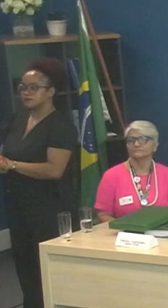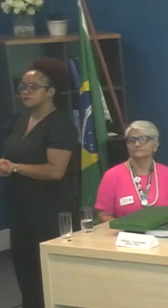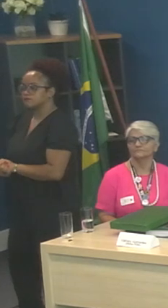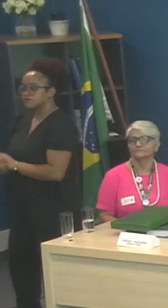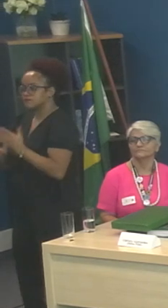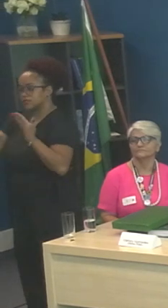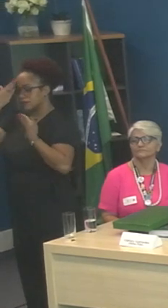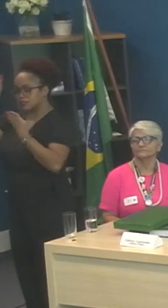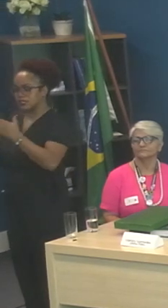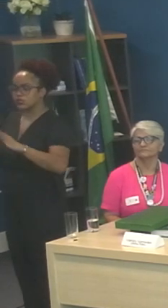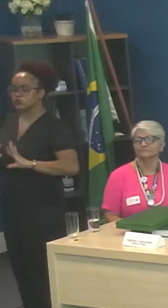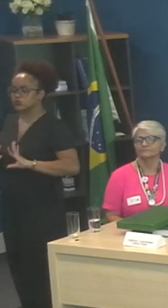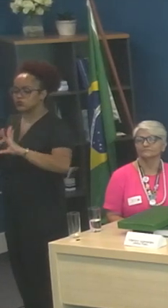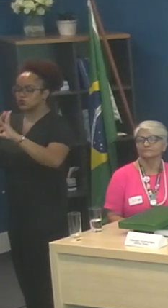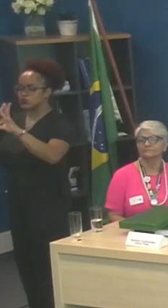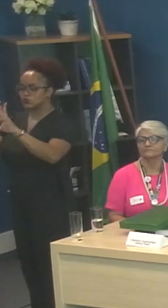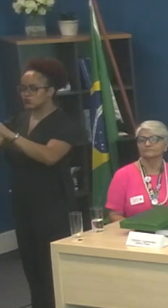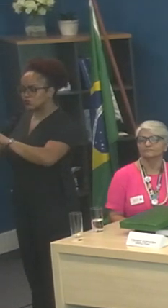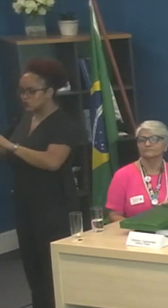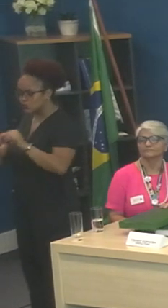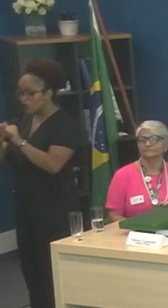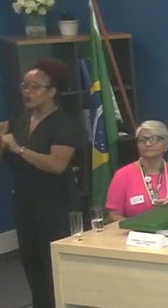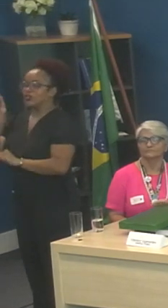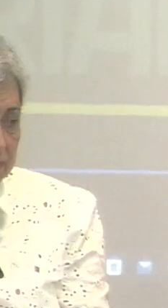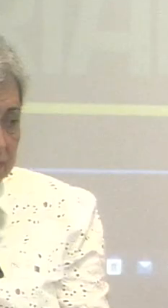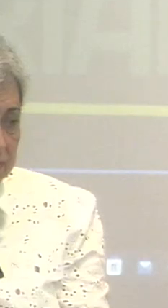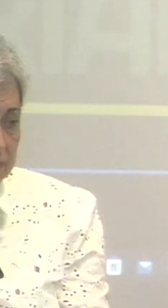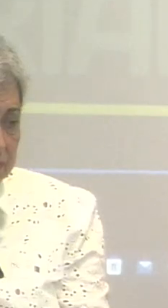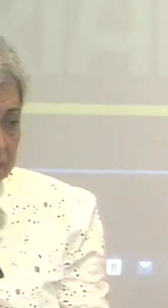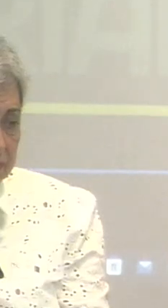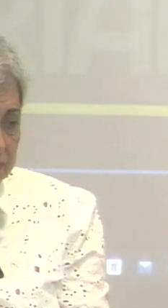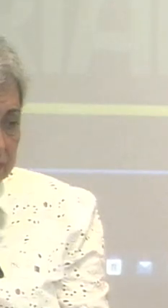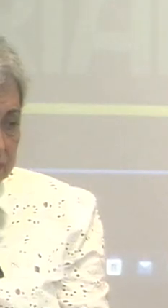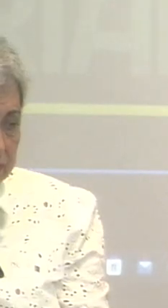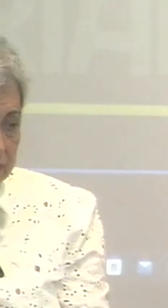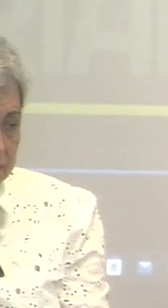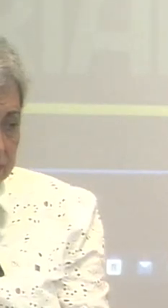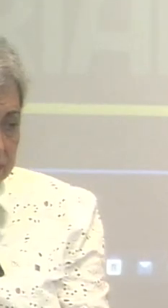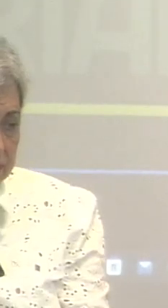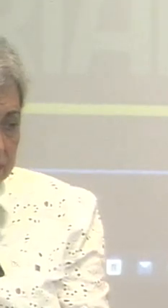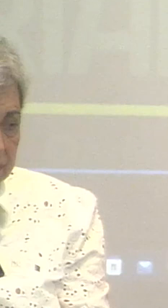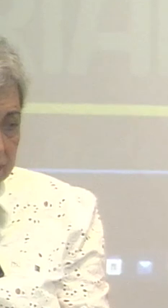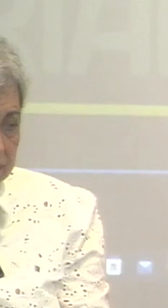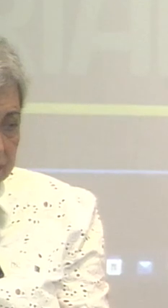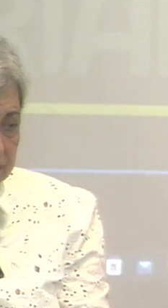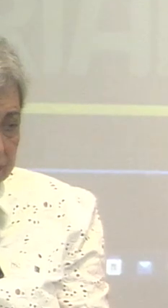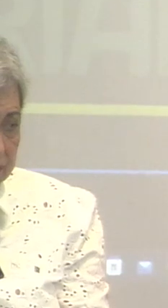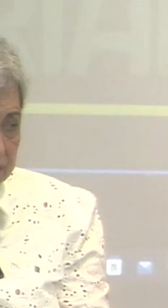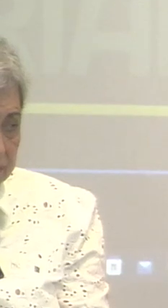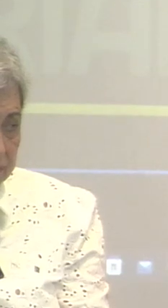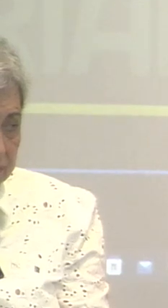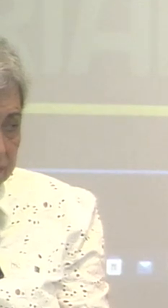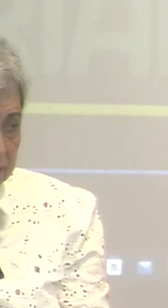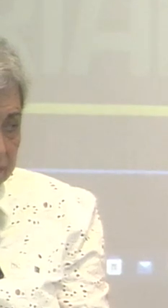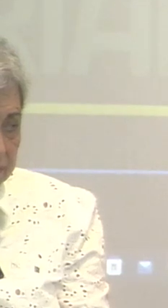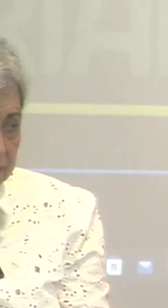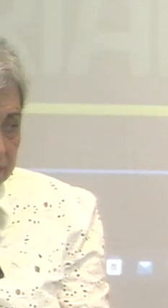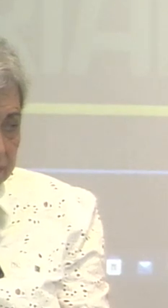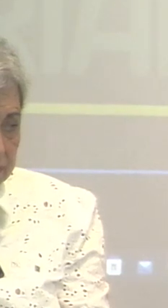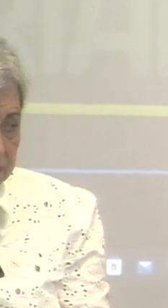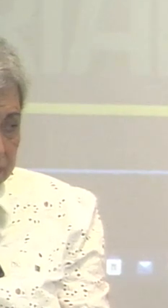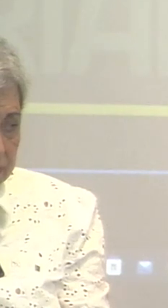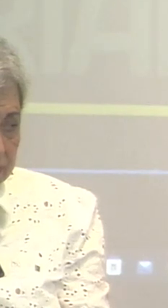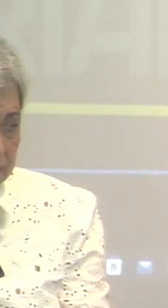Muito obrigado. E a toda a diretoria e componentes da RIAM. Muito obrigado mesmo. Queria aqui